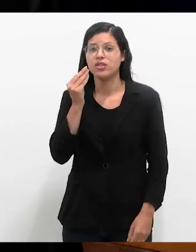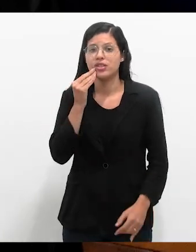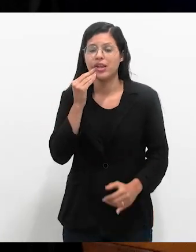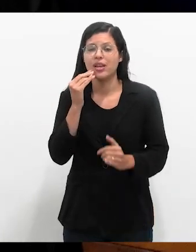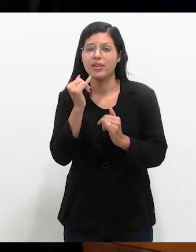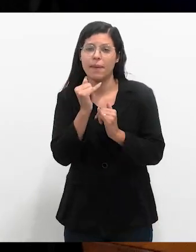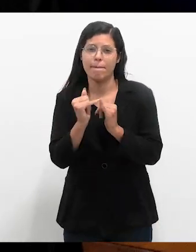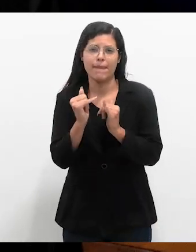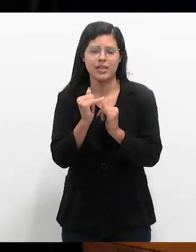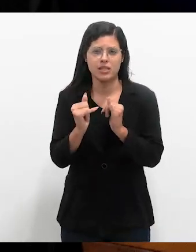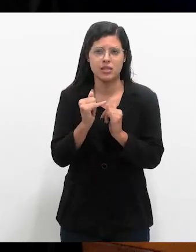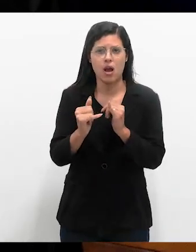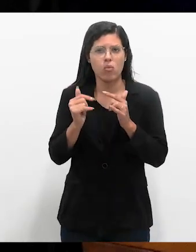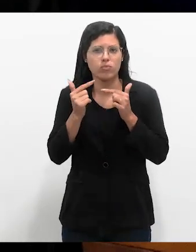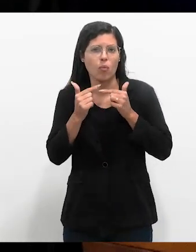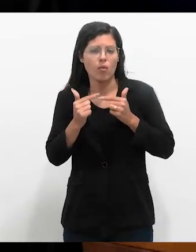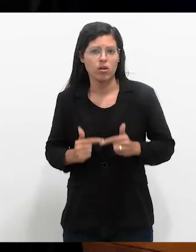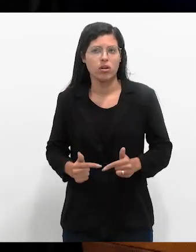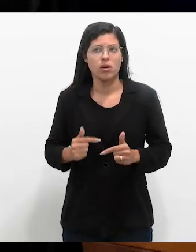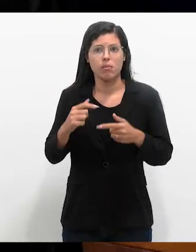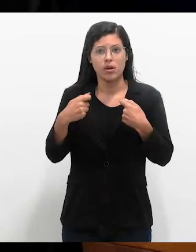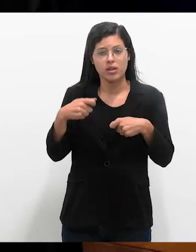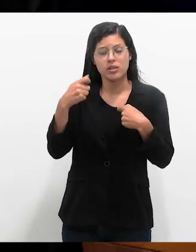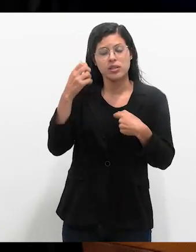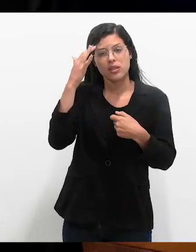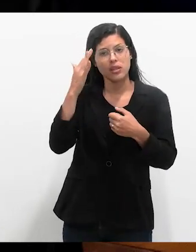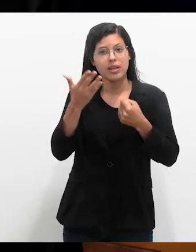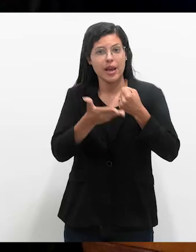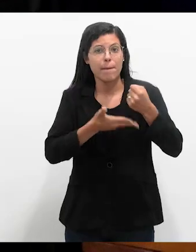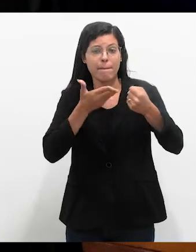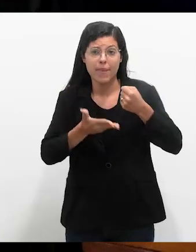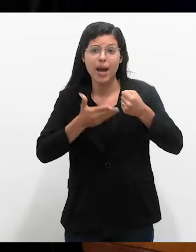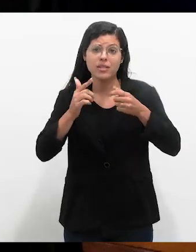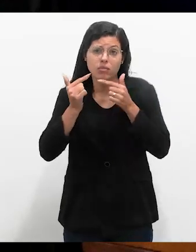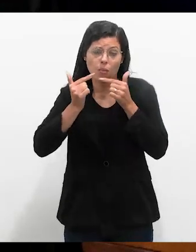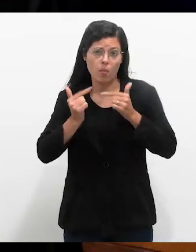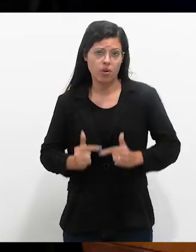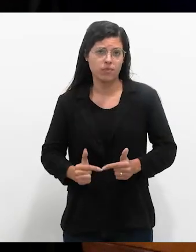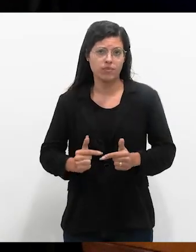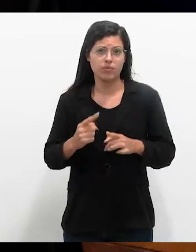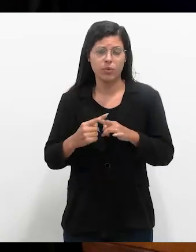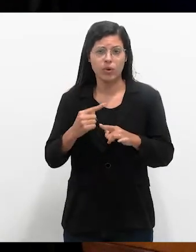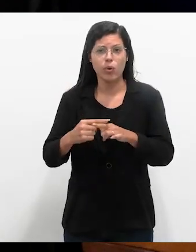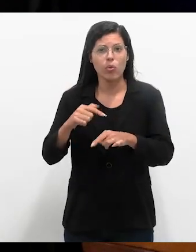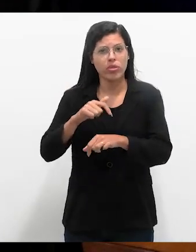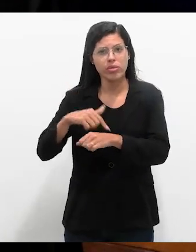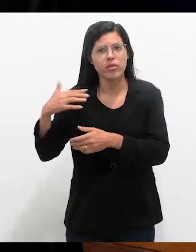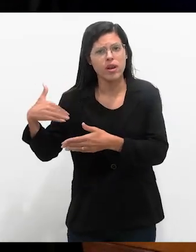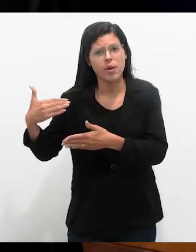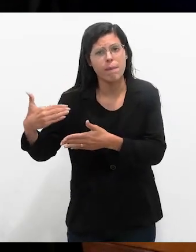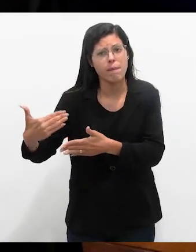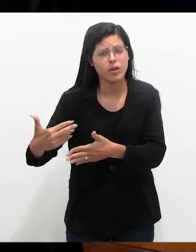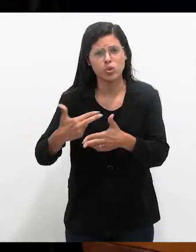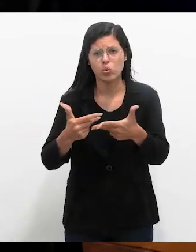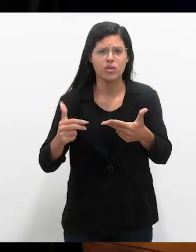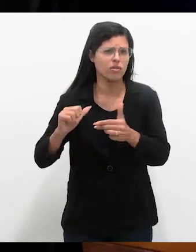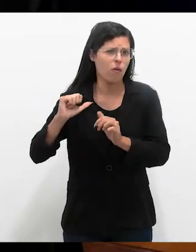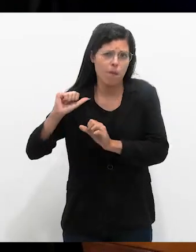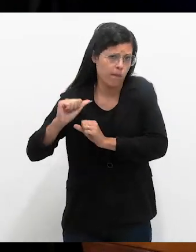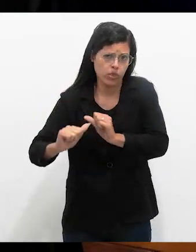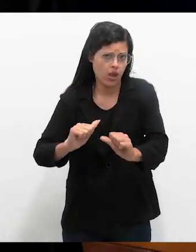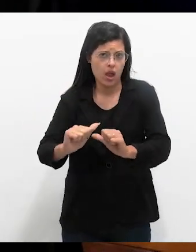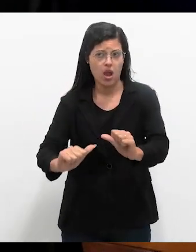gente precisa entender que a base de Ifá é a imparcialidade. Porque o tempo vai fazer com que as coisas modifiquem de uma forma ou de